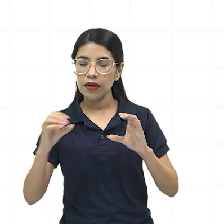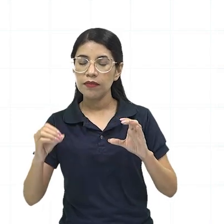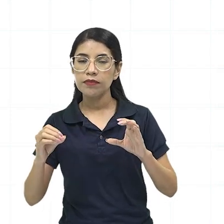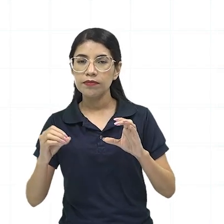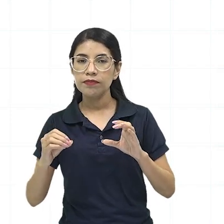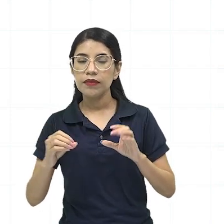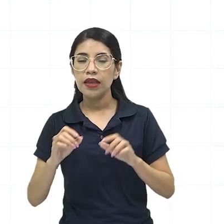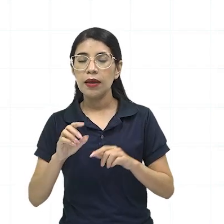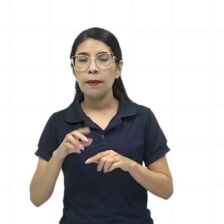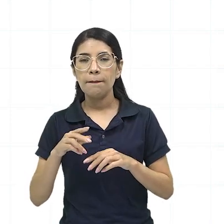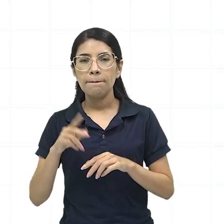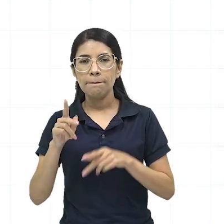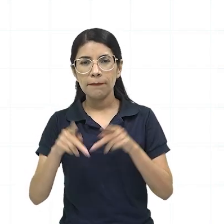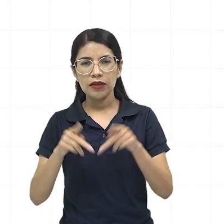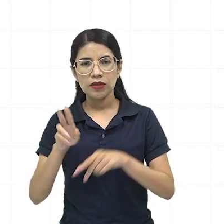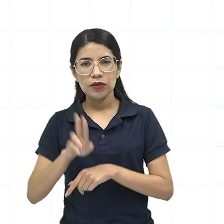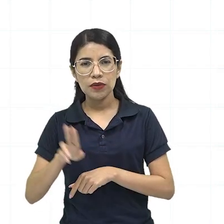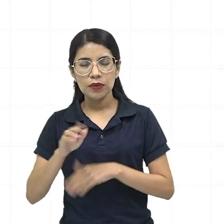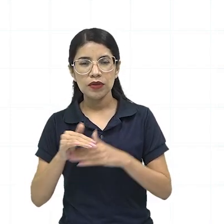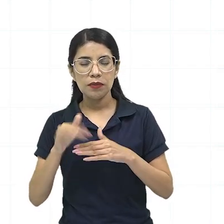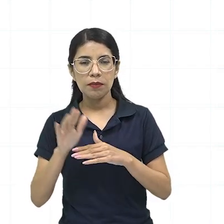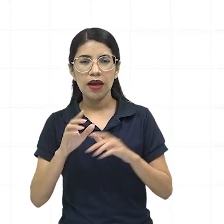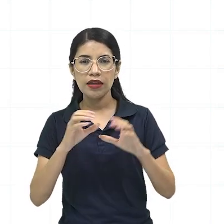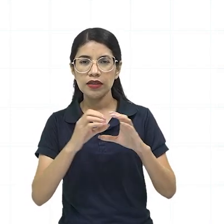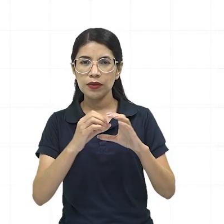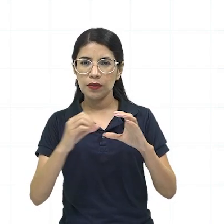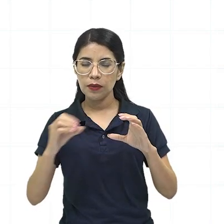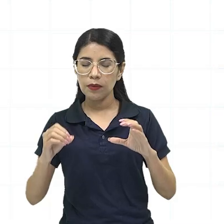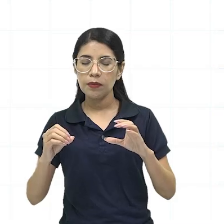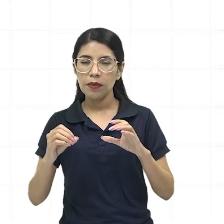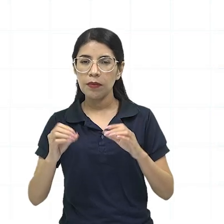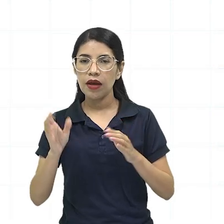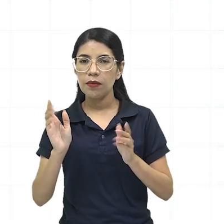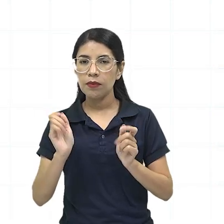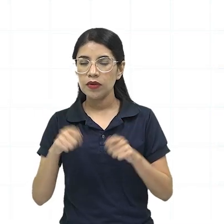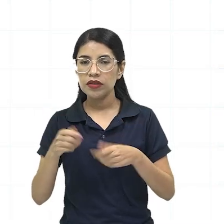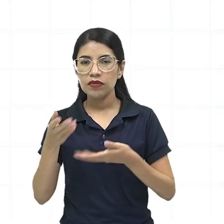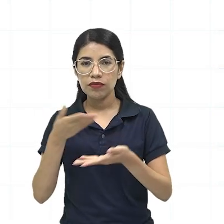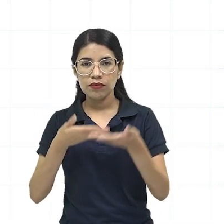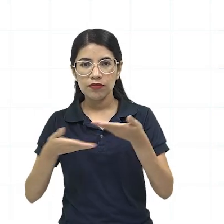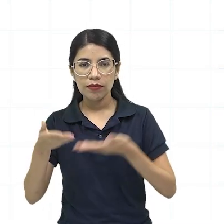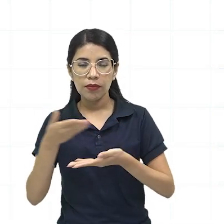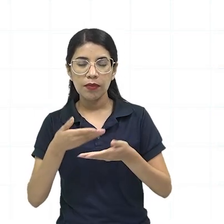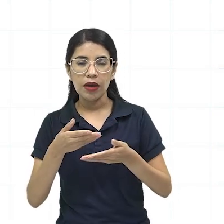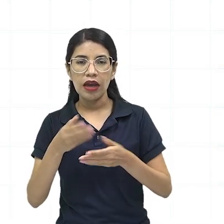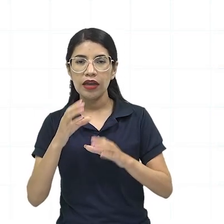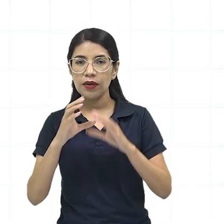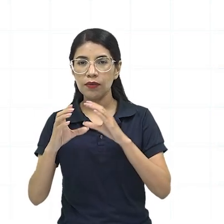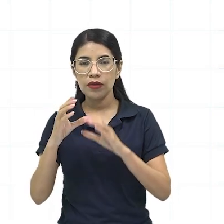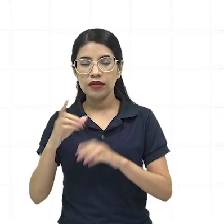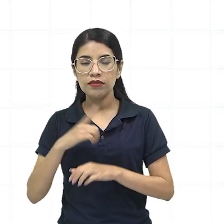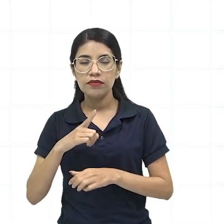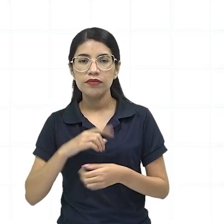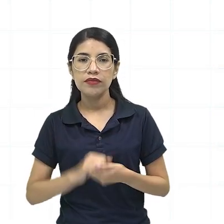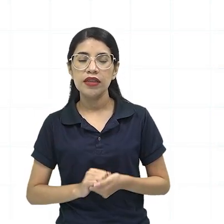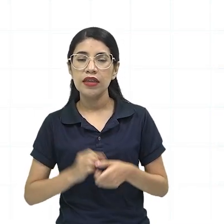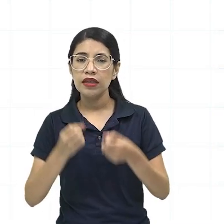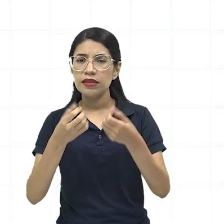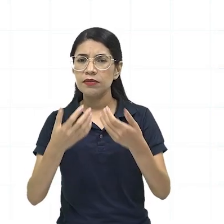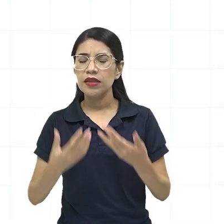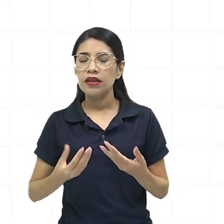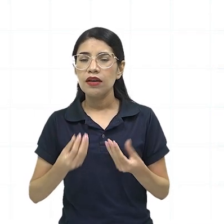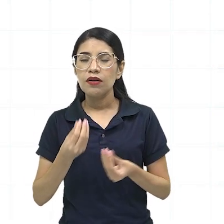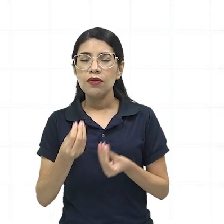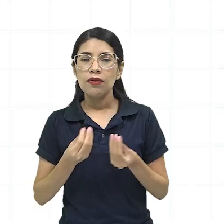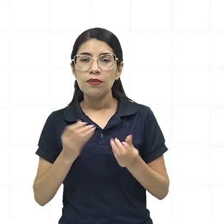que só utilizam emoticons e figurinhas para se comunicar. Aqui fala um pouquinho sobre o que você precisa fazer